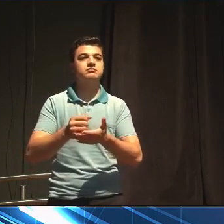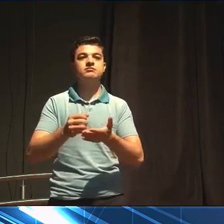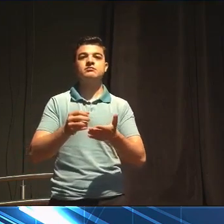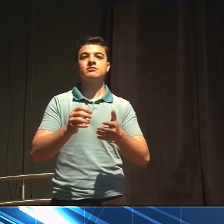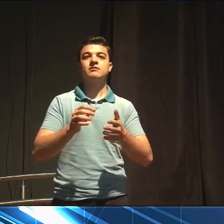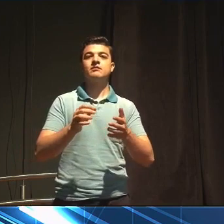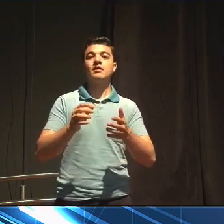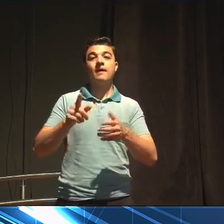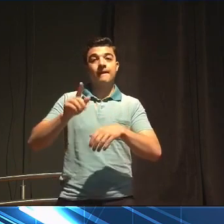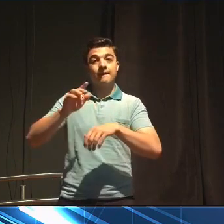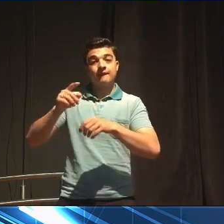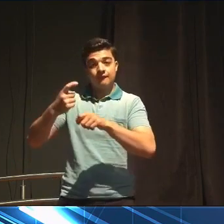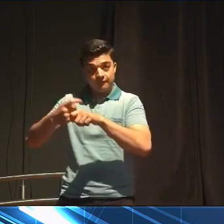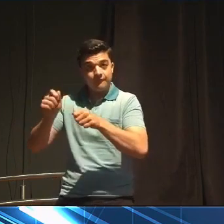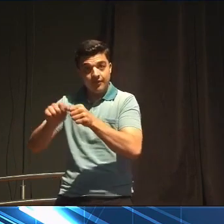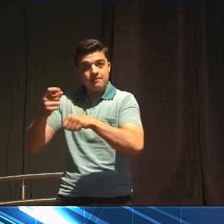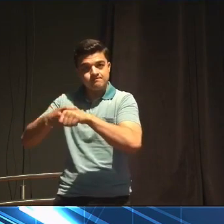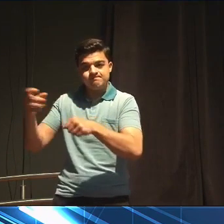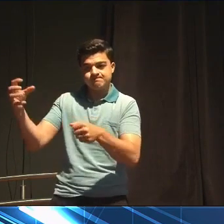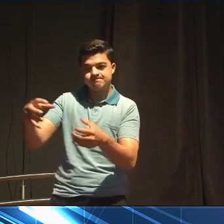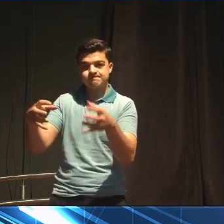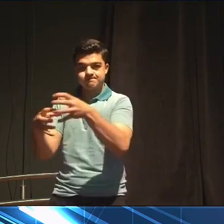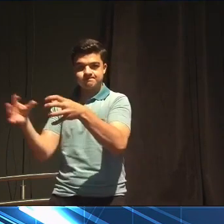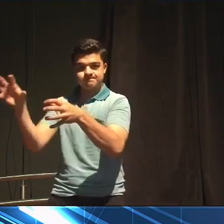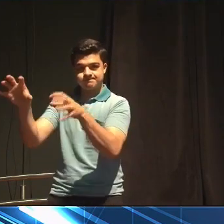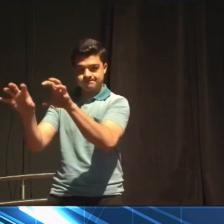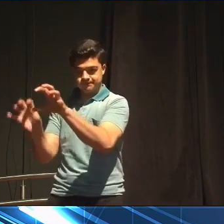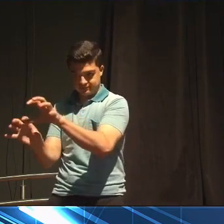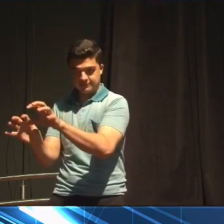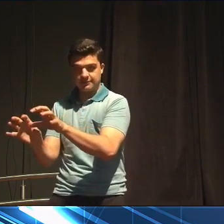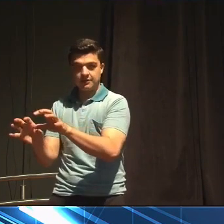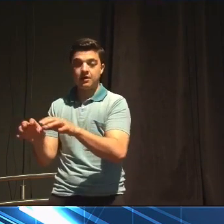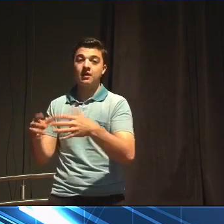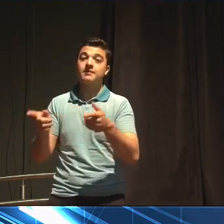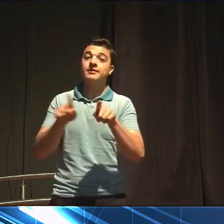quanto de montagem.